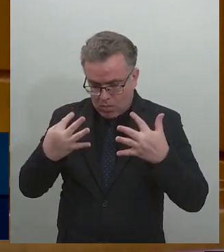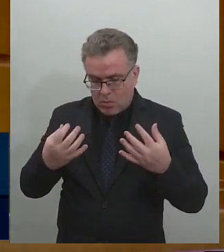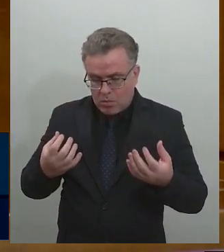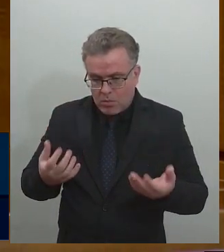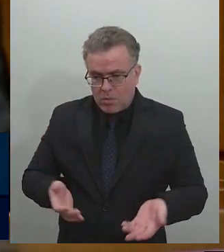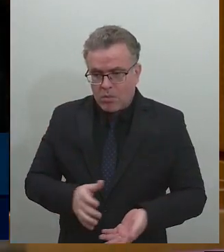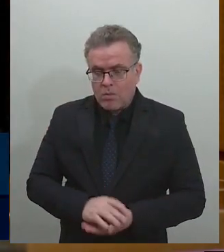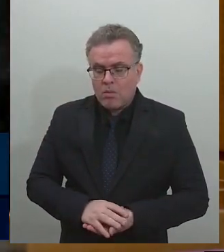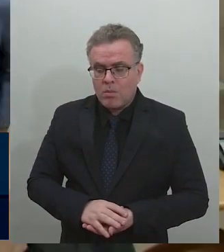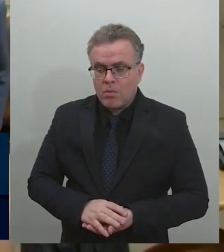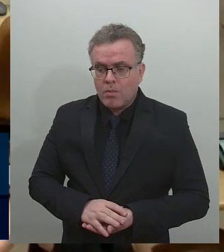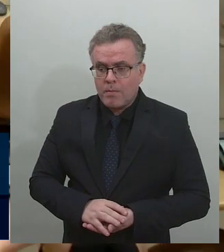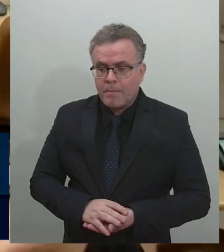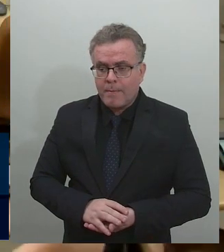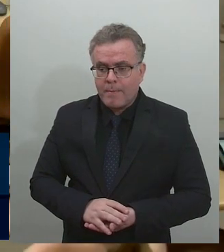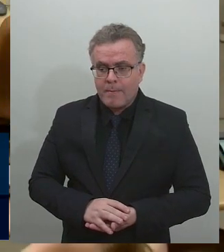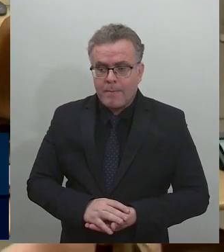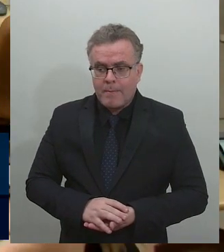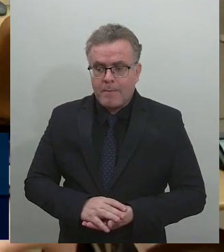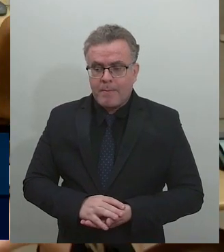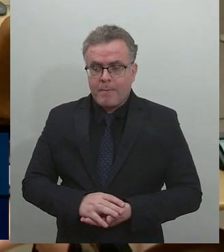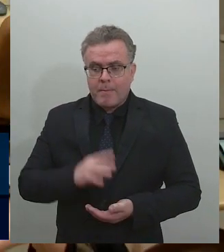Com a palavra o deputado Luciano Pimentel.